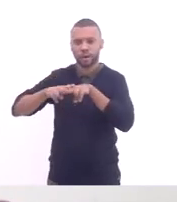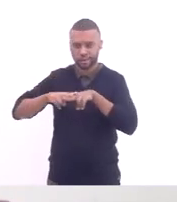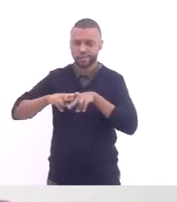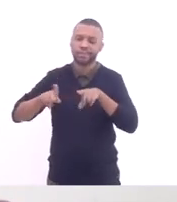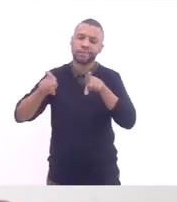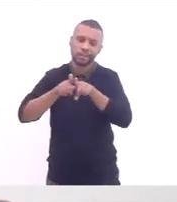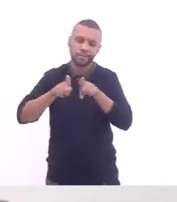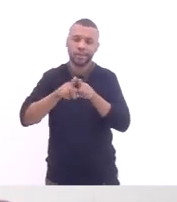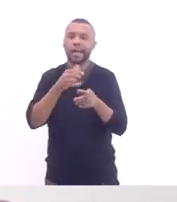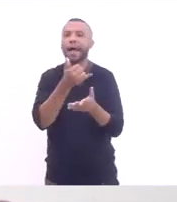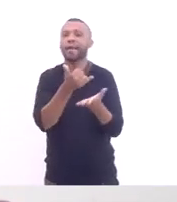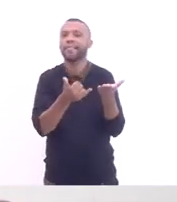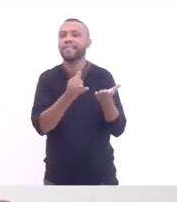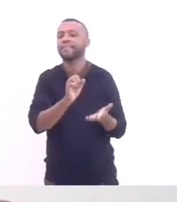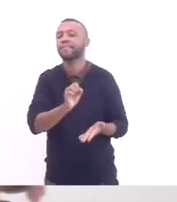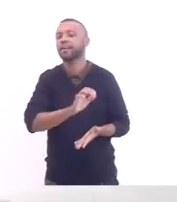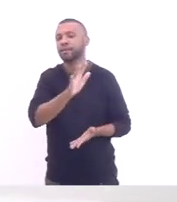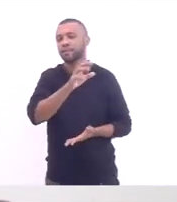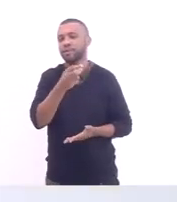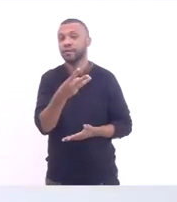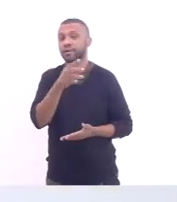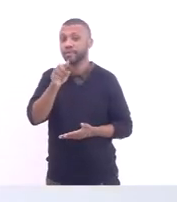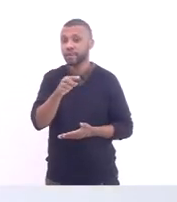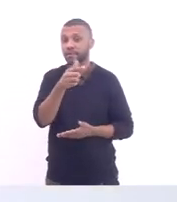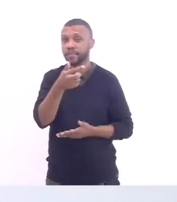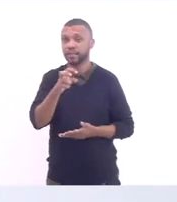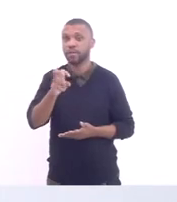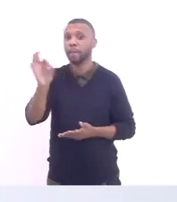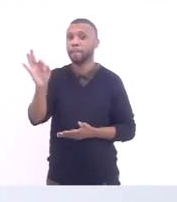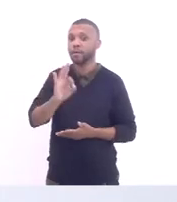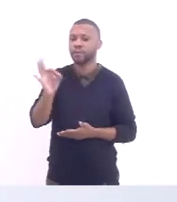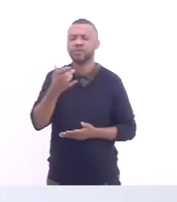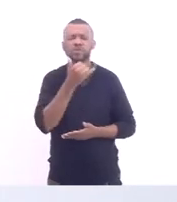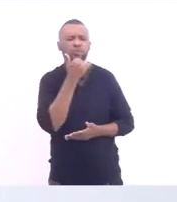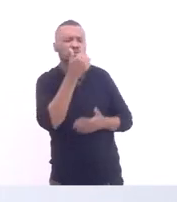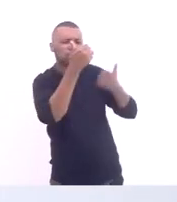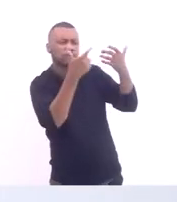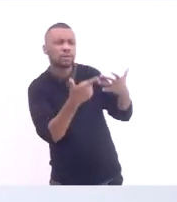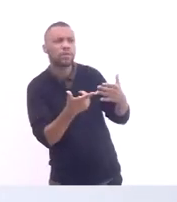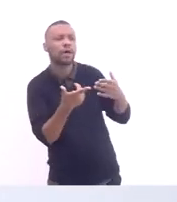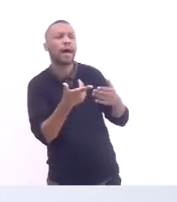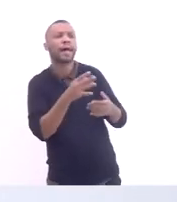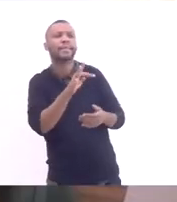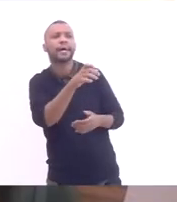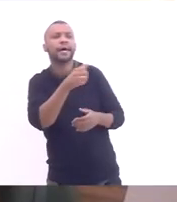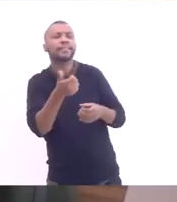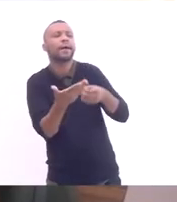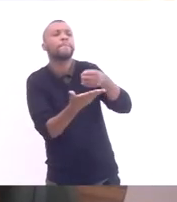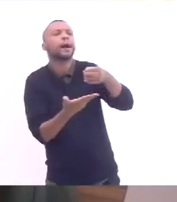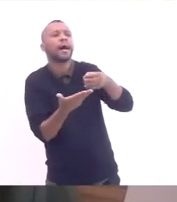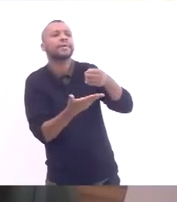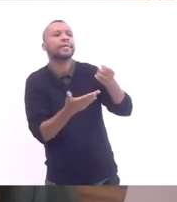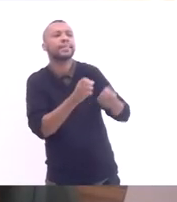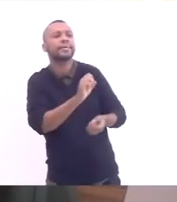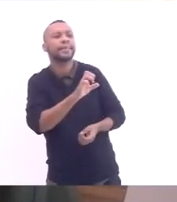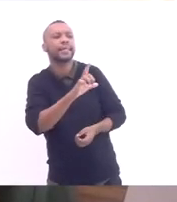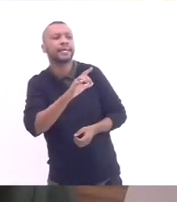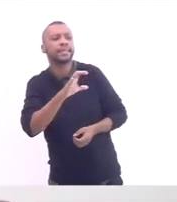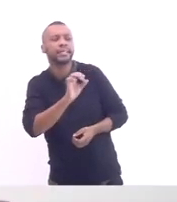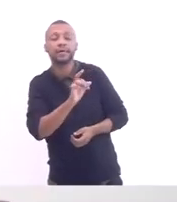de 3,25%. Quanto a senhora falou de Selic? Selic, isso. Não,